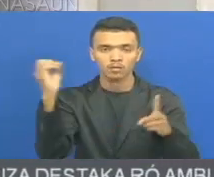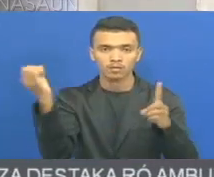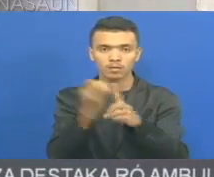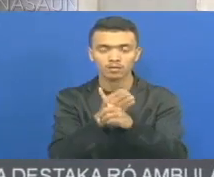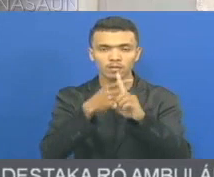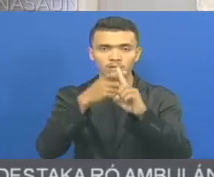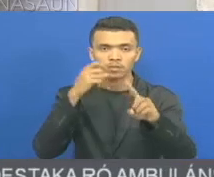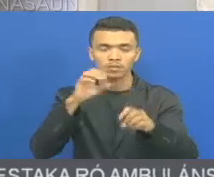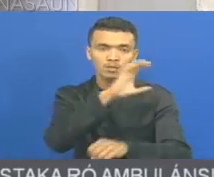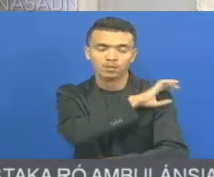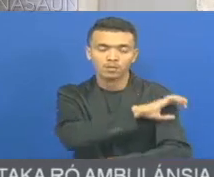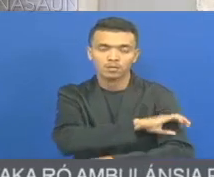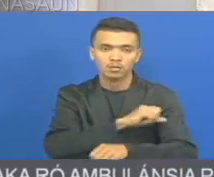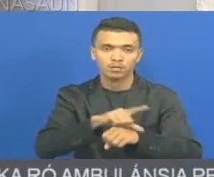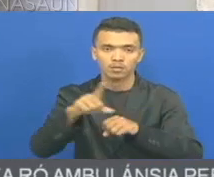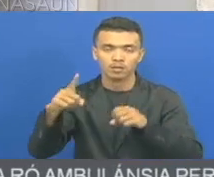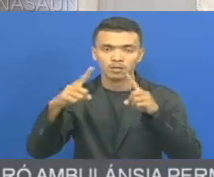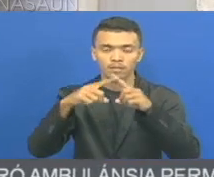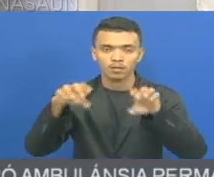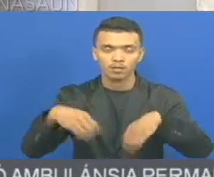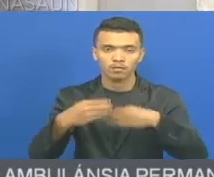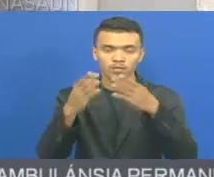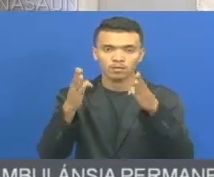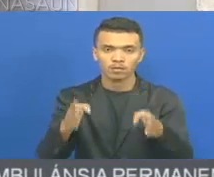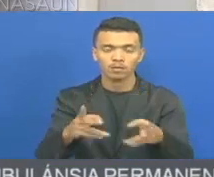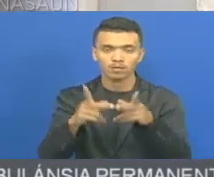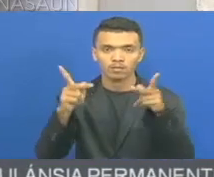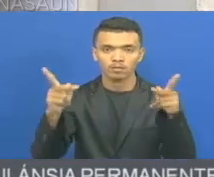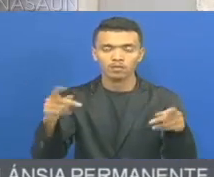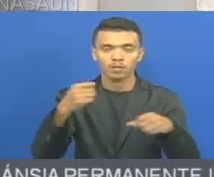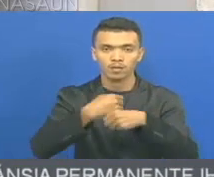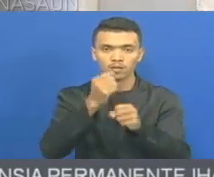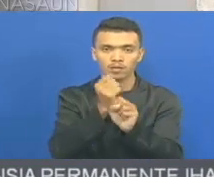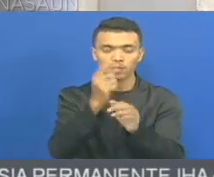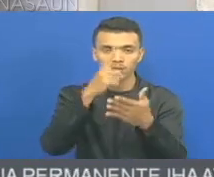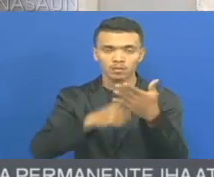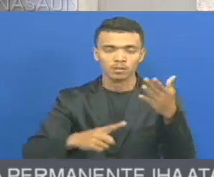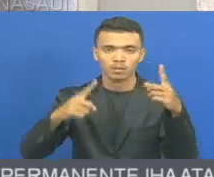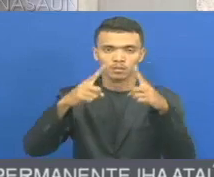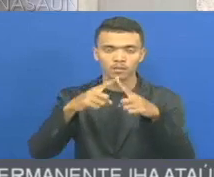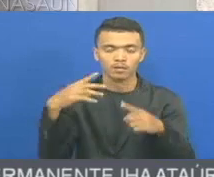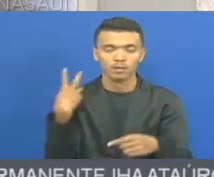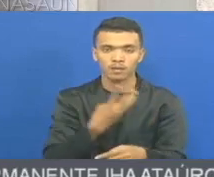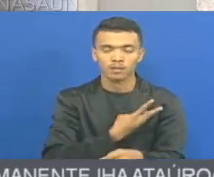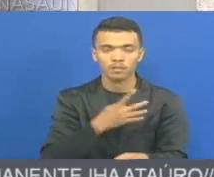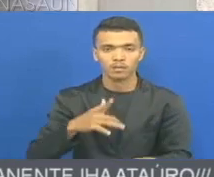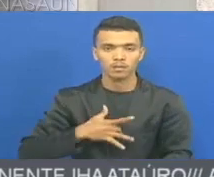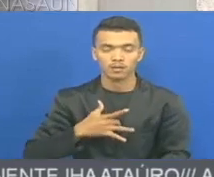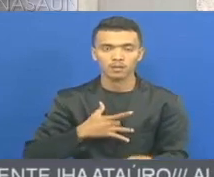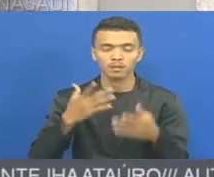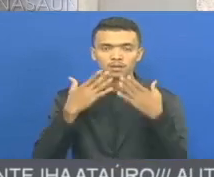segurança social ba ami a trabalhador funcionari public ne atu halo saida ba ami tamba ne ami sente